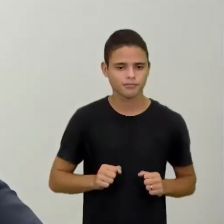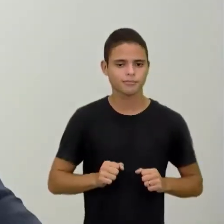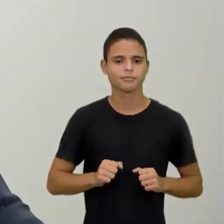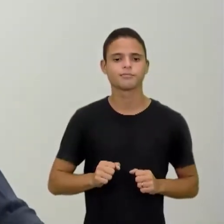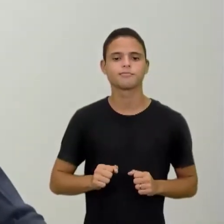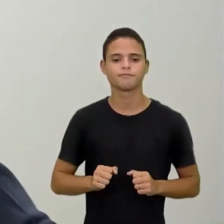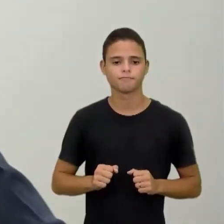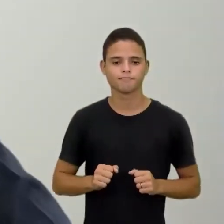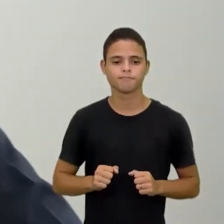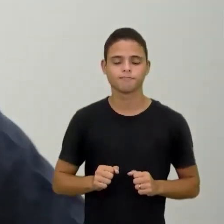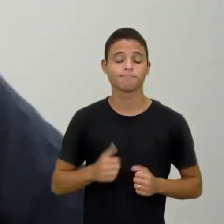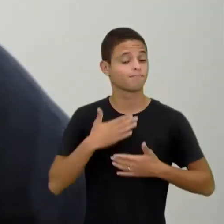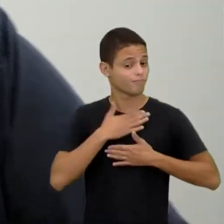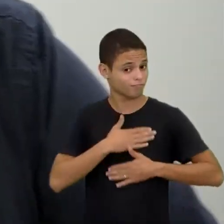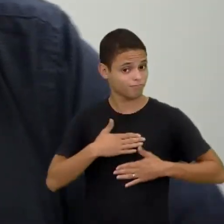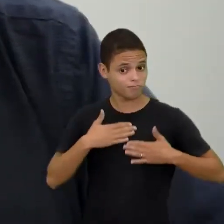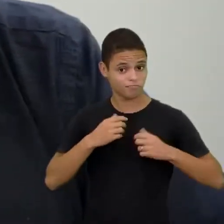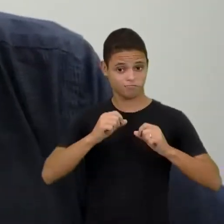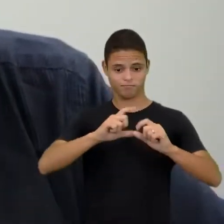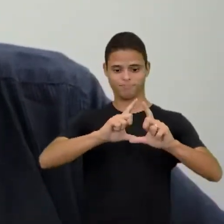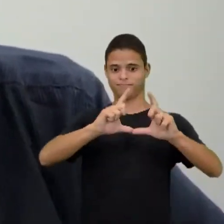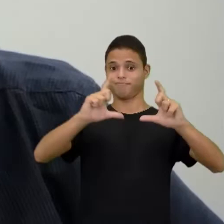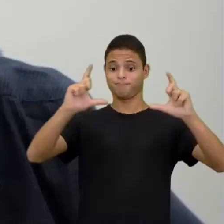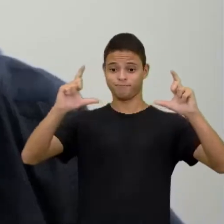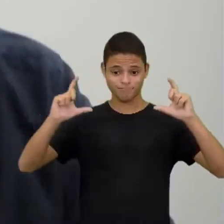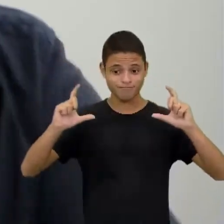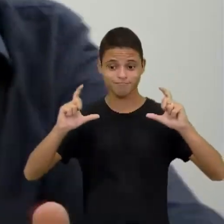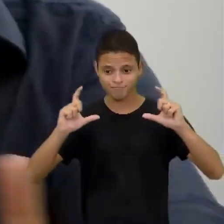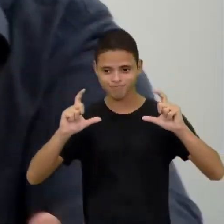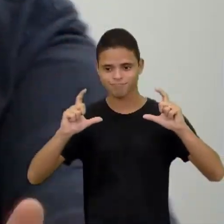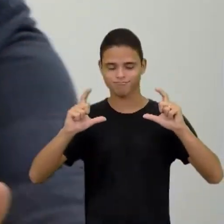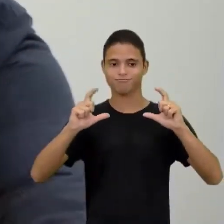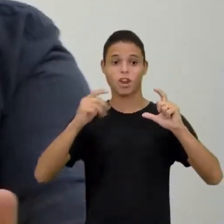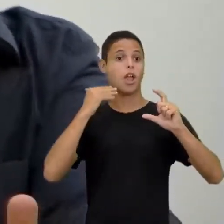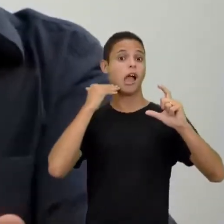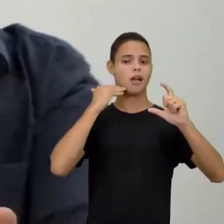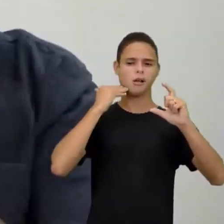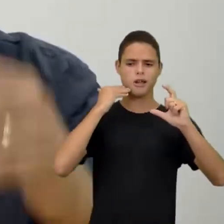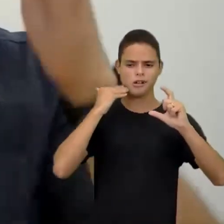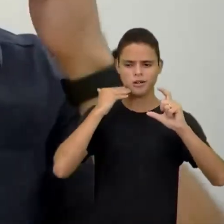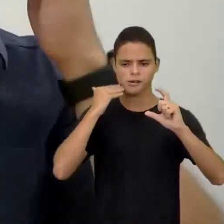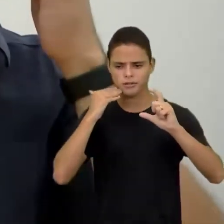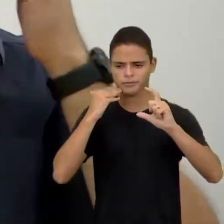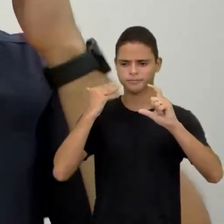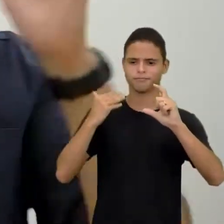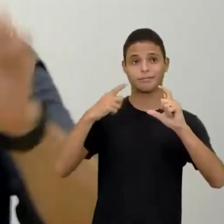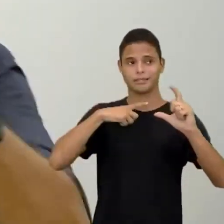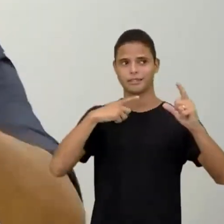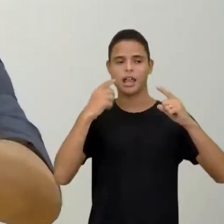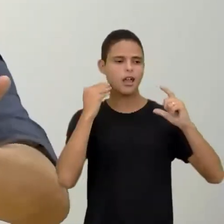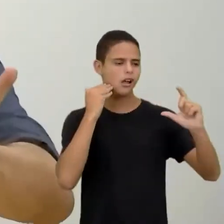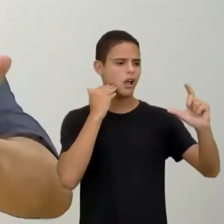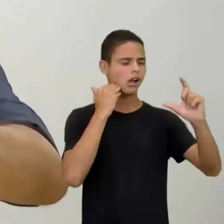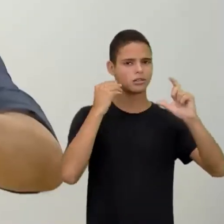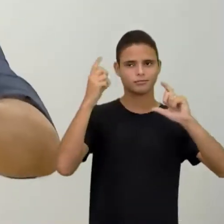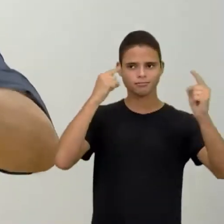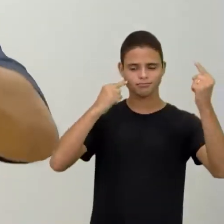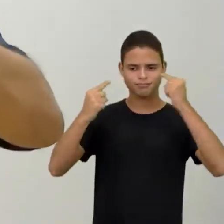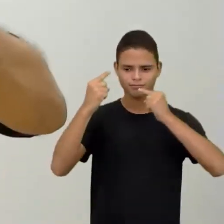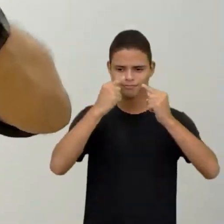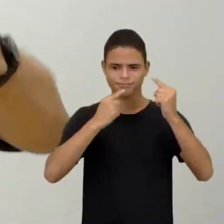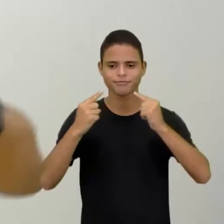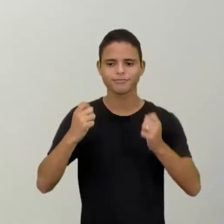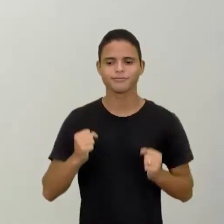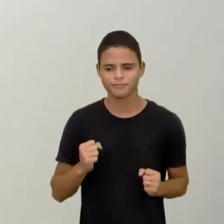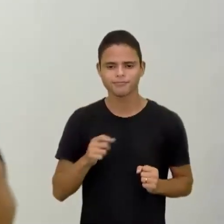adorei. Mais, adorei. Olha que lindo, parou aí. As rugas, afasta. Ai, a ruga. Tem ruga aqui. Isso, ai, gostei. Aí ficou legal, aí,